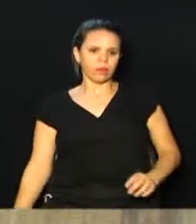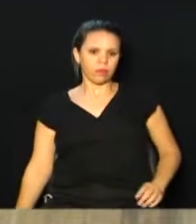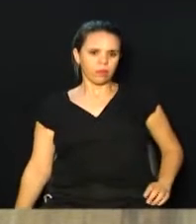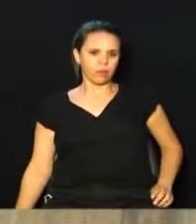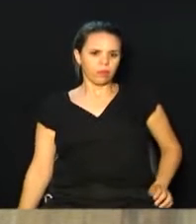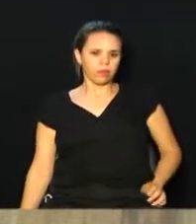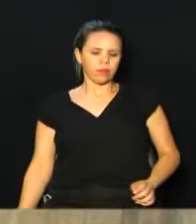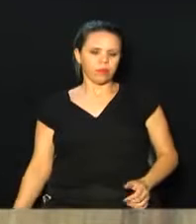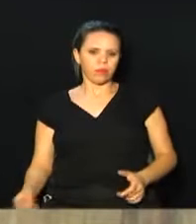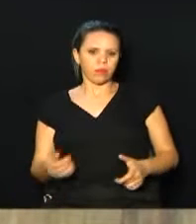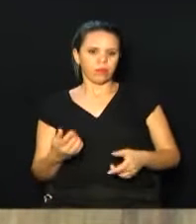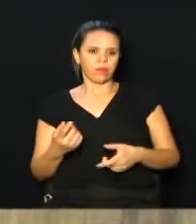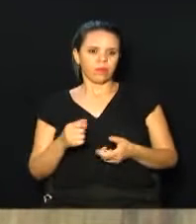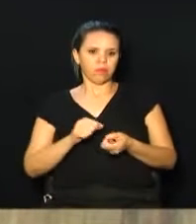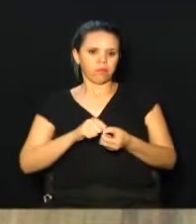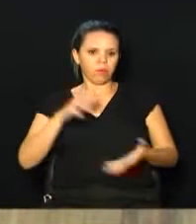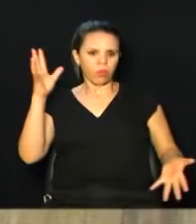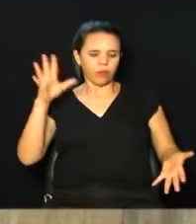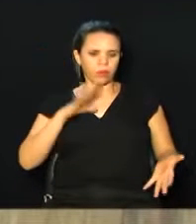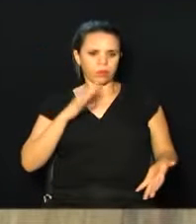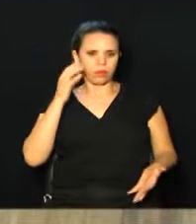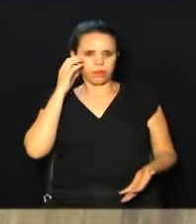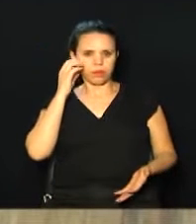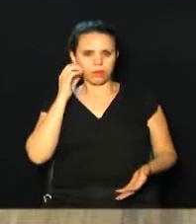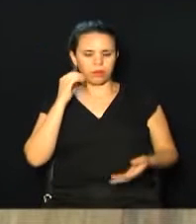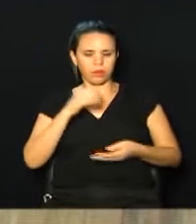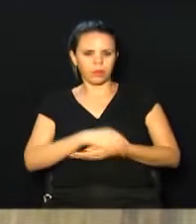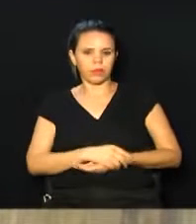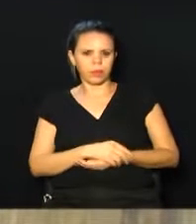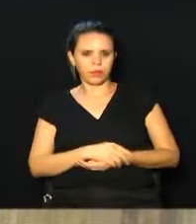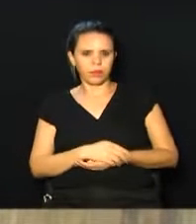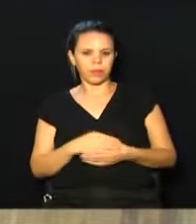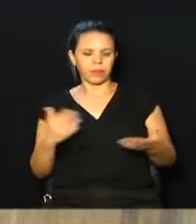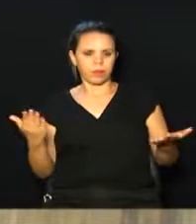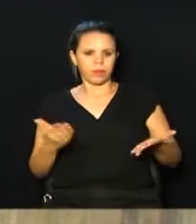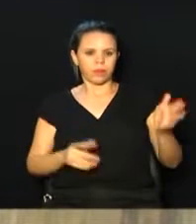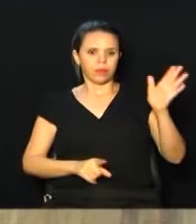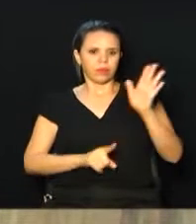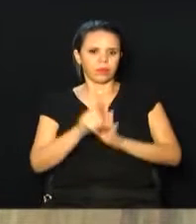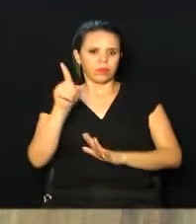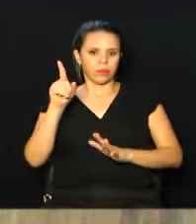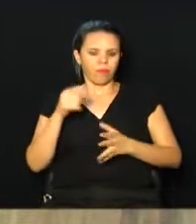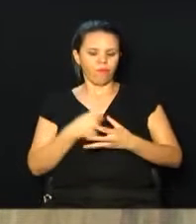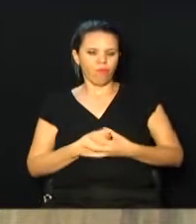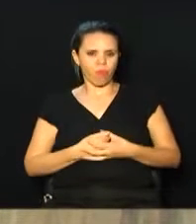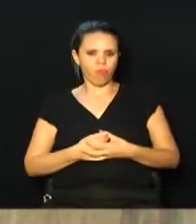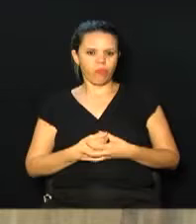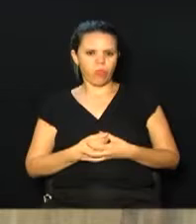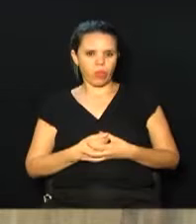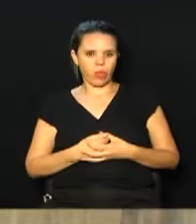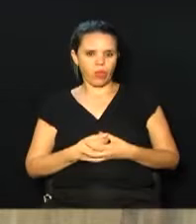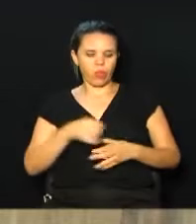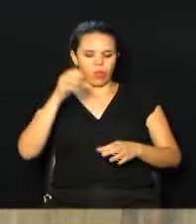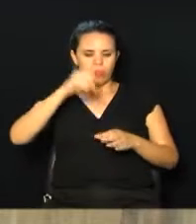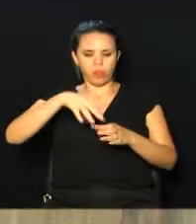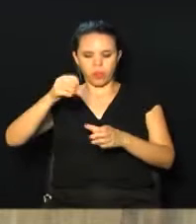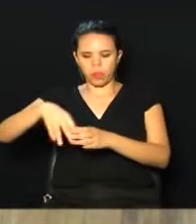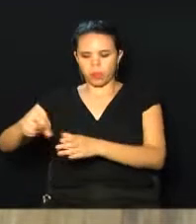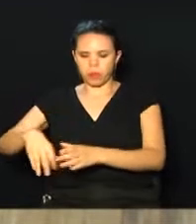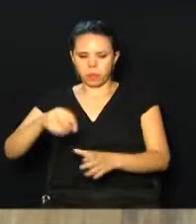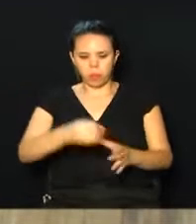aquela microexplosão aqui na nossa cidade. E aí hoje eu pergunto, plantio de